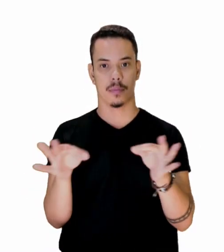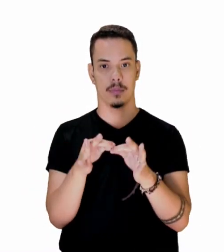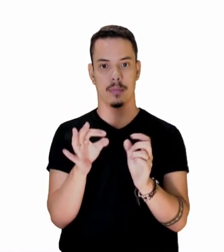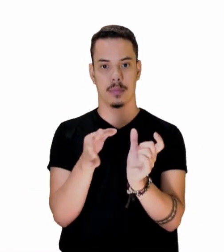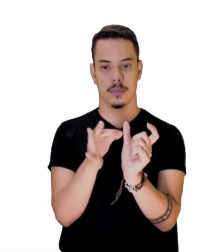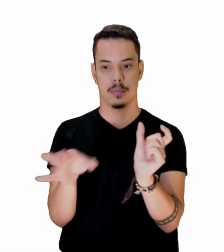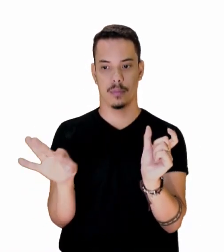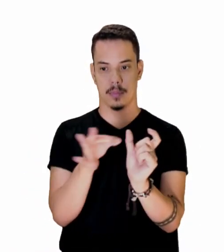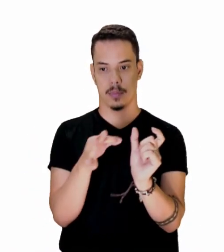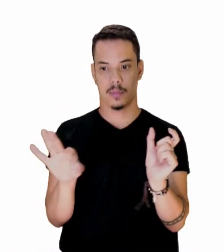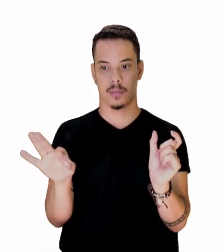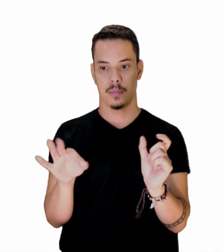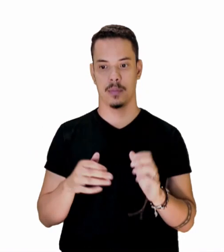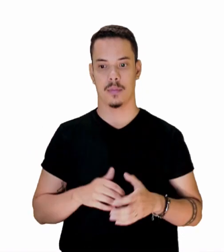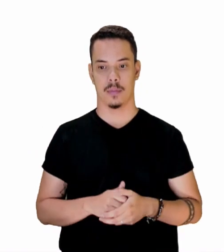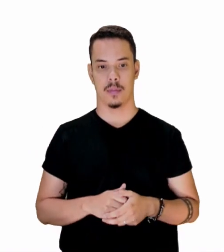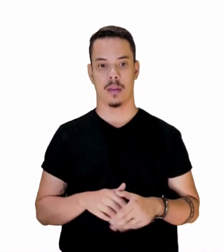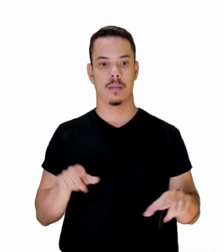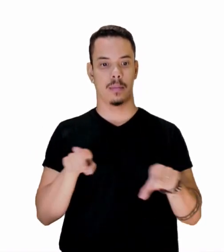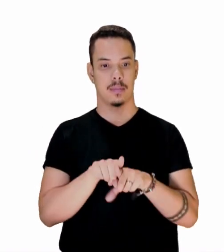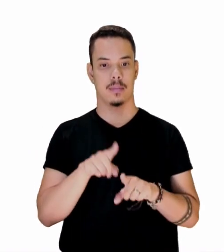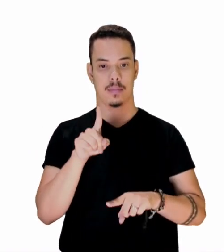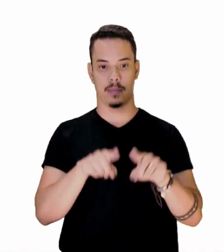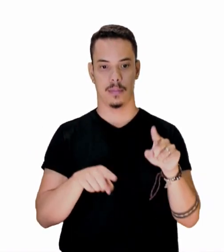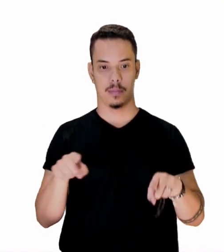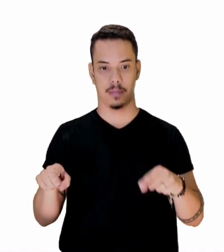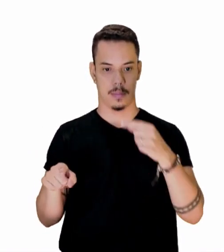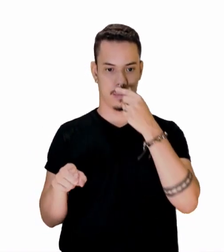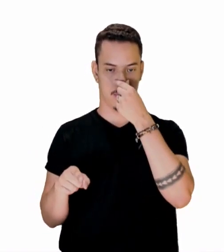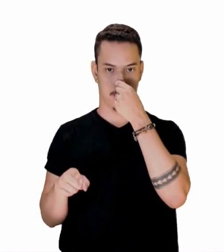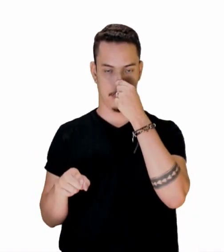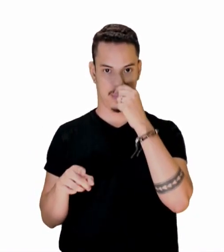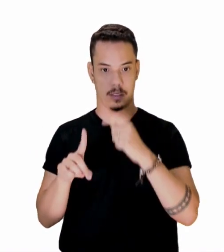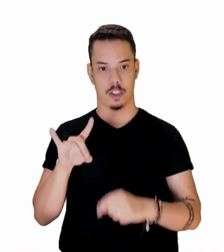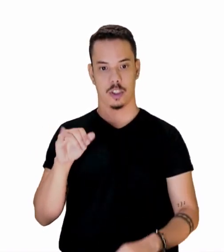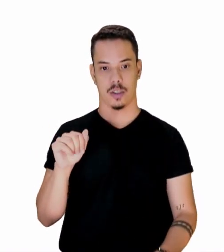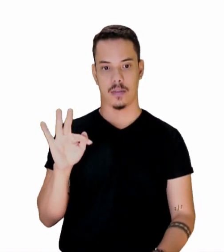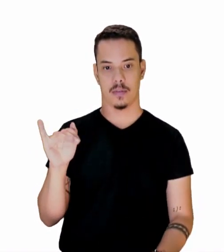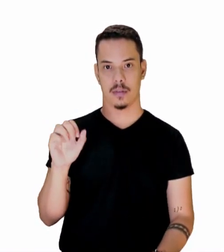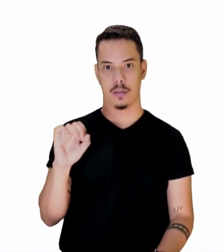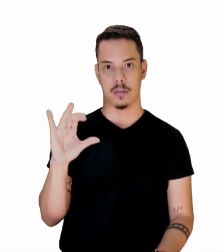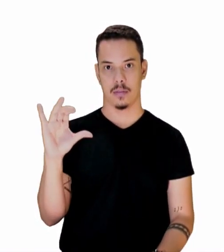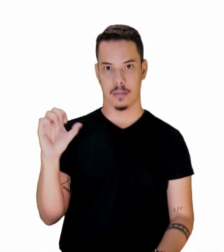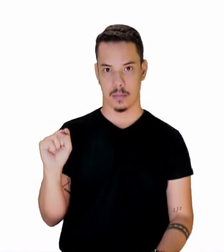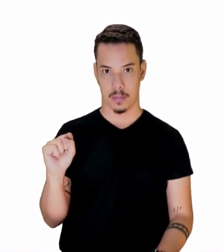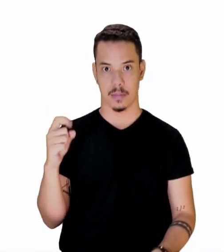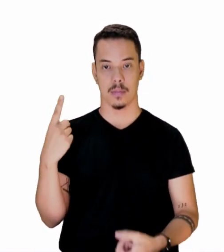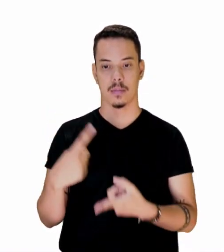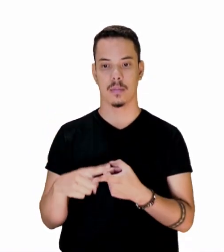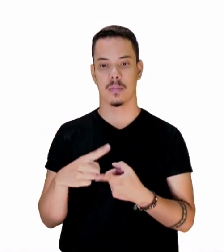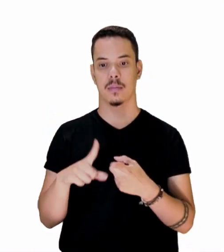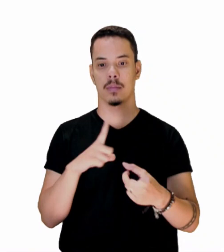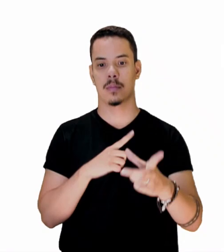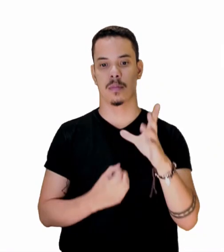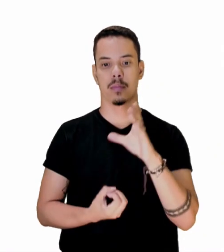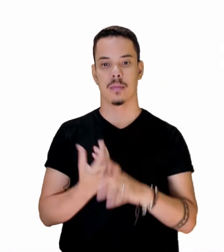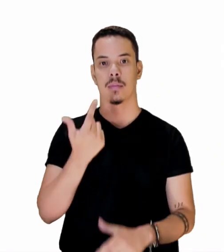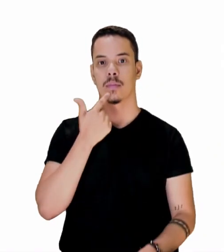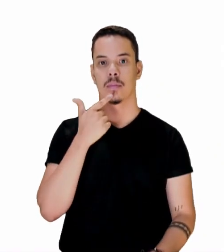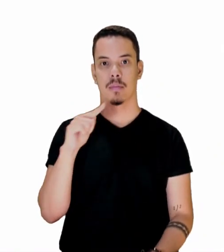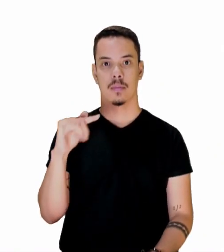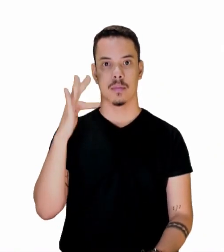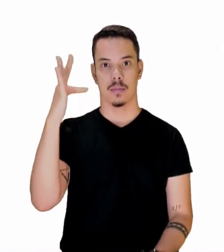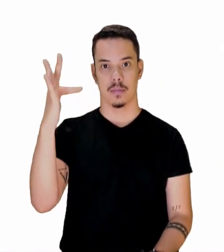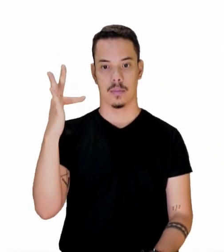tá certo? E as variações diafásicas, né, que está relacionada à questão da linguagem